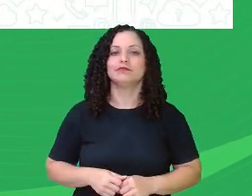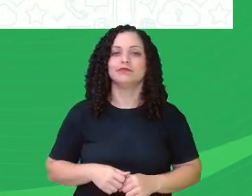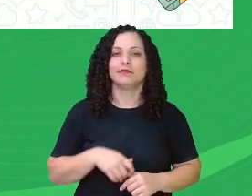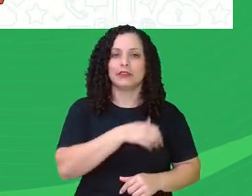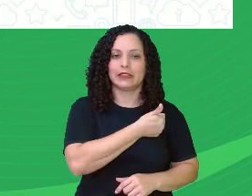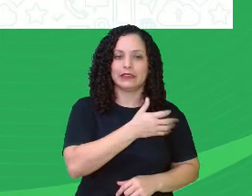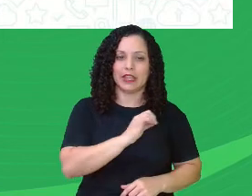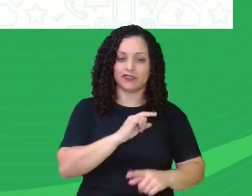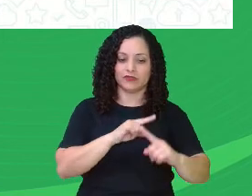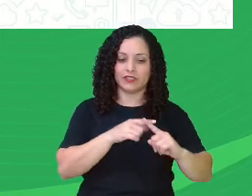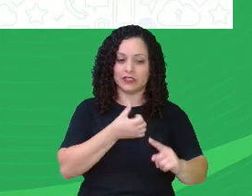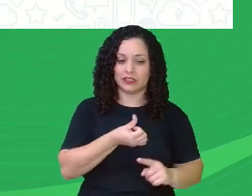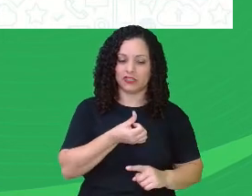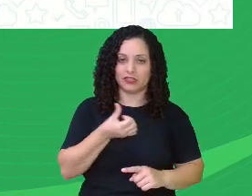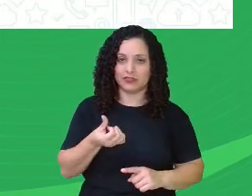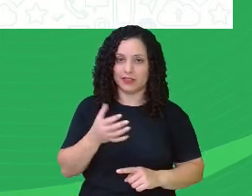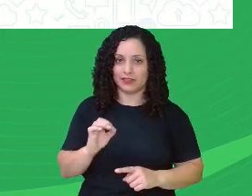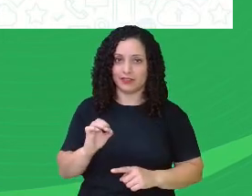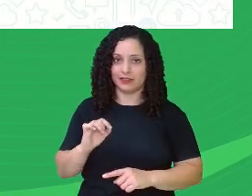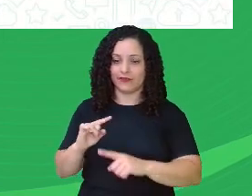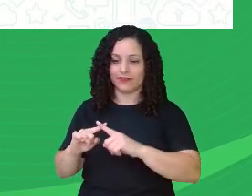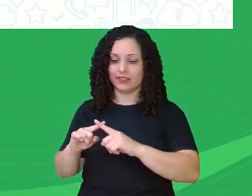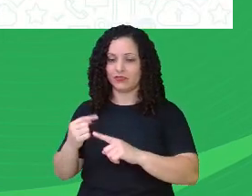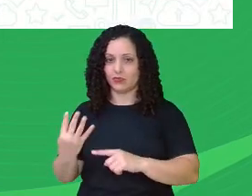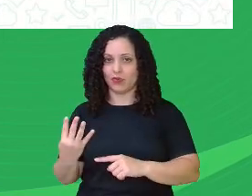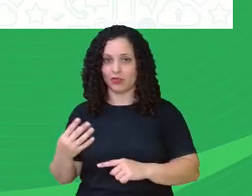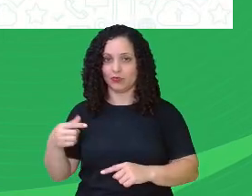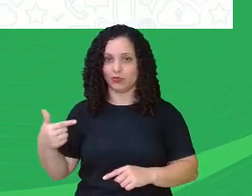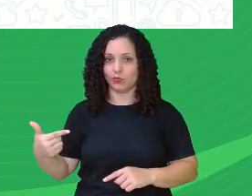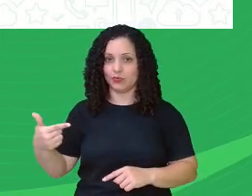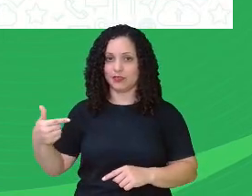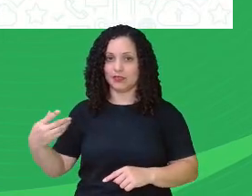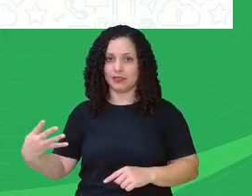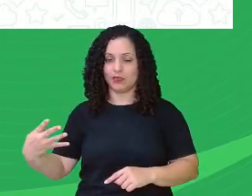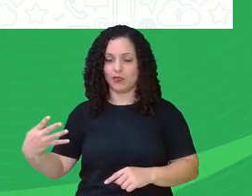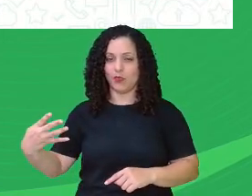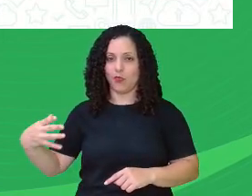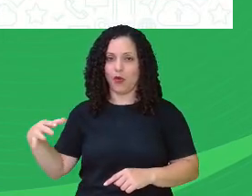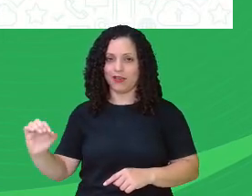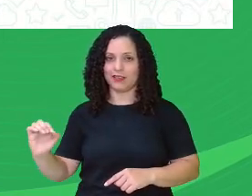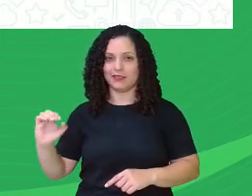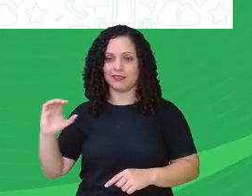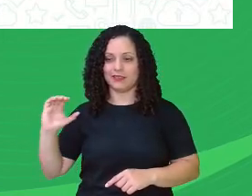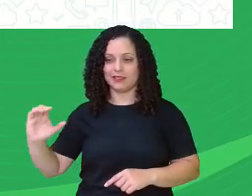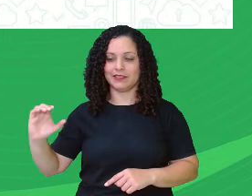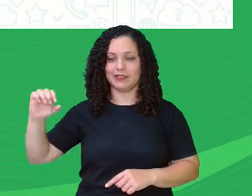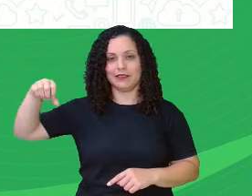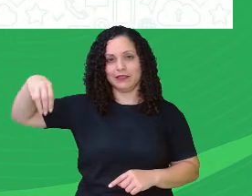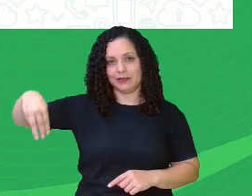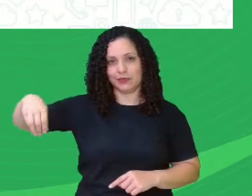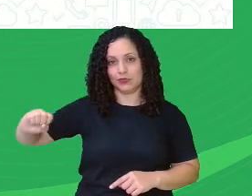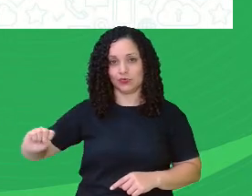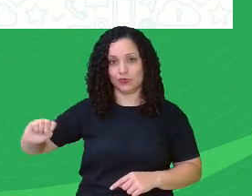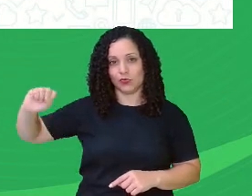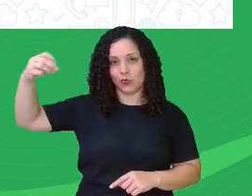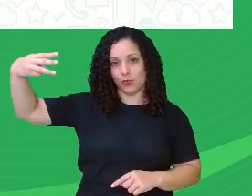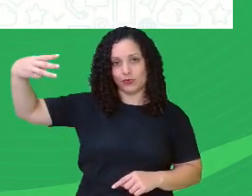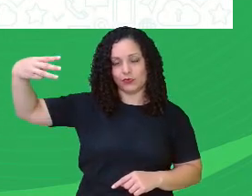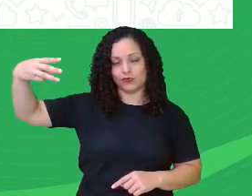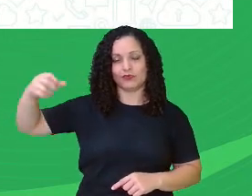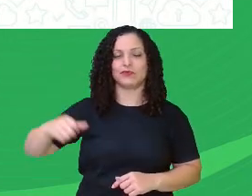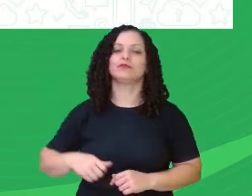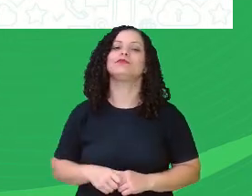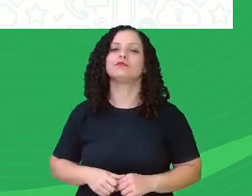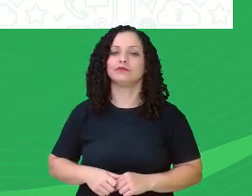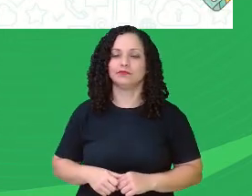60. E 60 vezes 4, 240 centímetros cúbicos. Você vai observar aí que vai